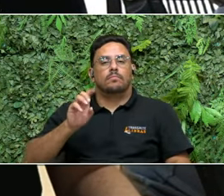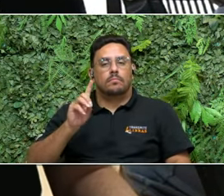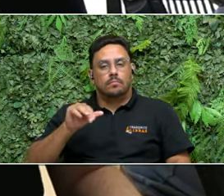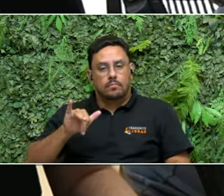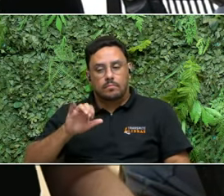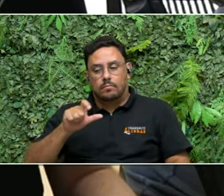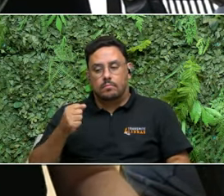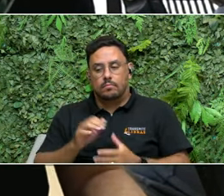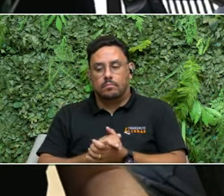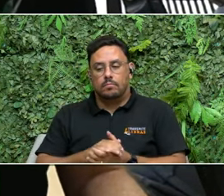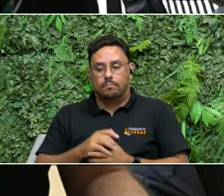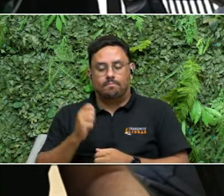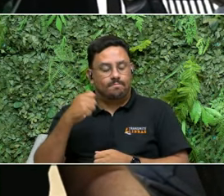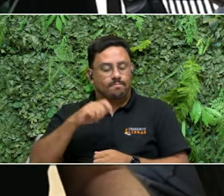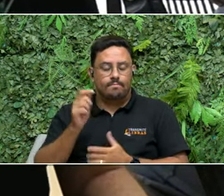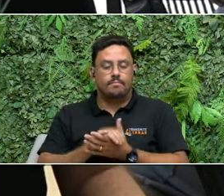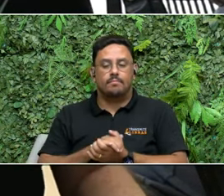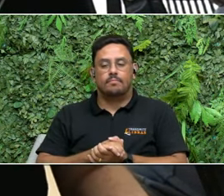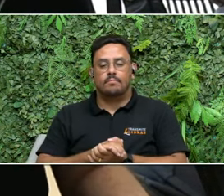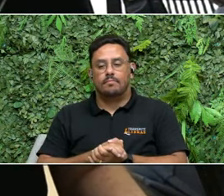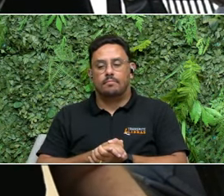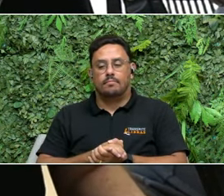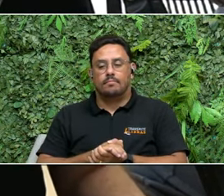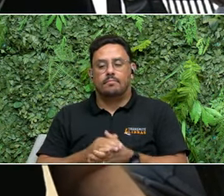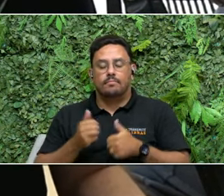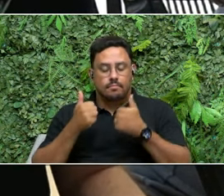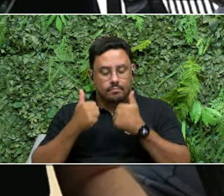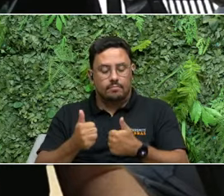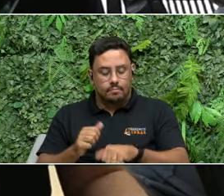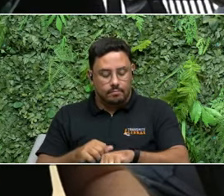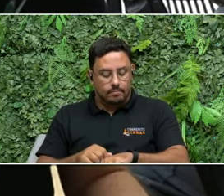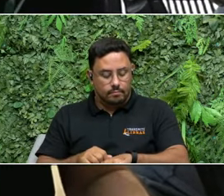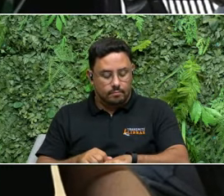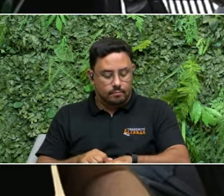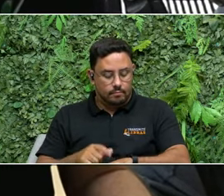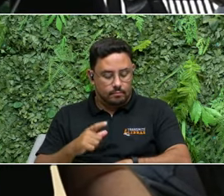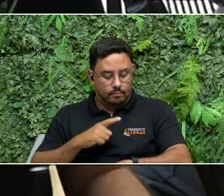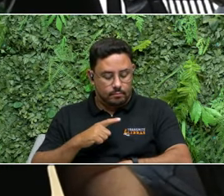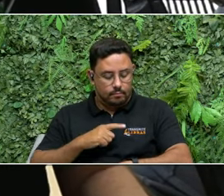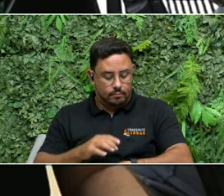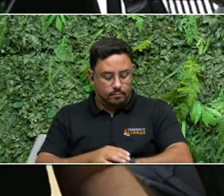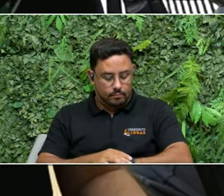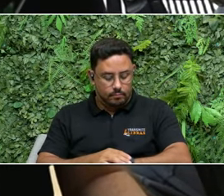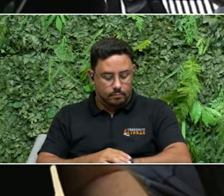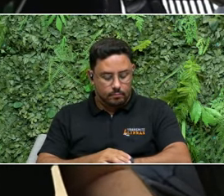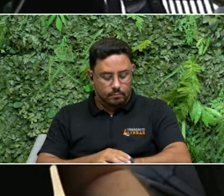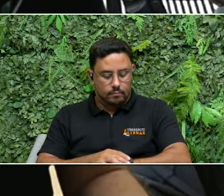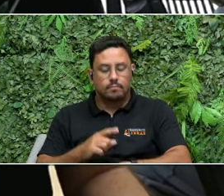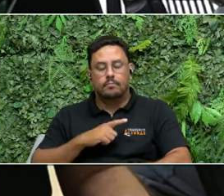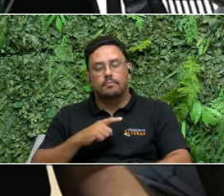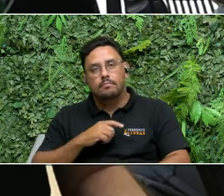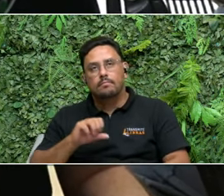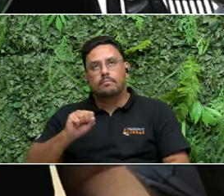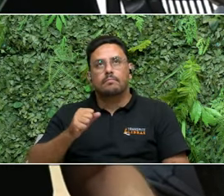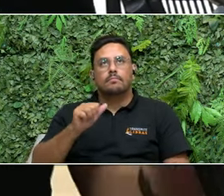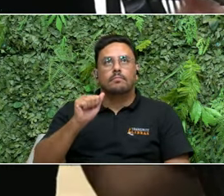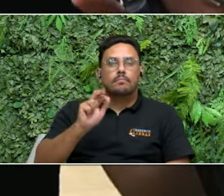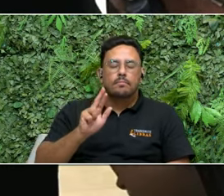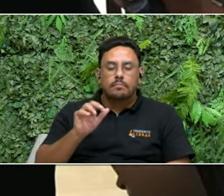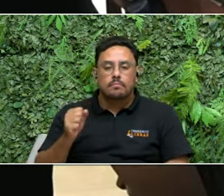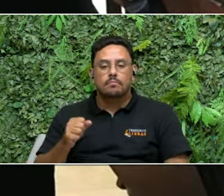Edenilson não dá não dá muito bem ó ainda tem jogo das notas hein mar não dá saravia não